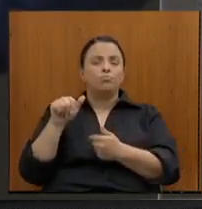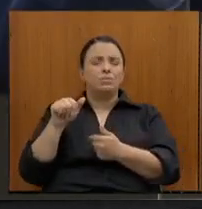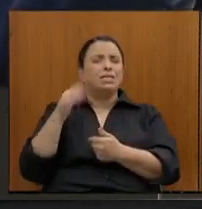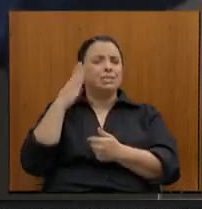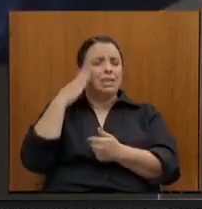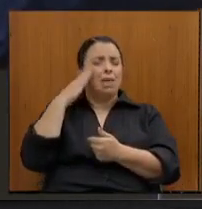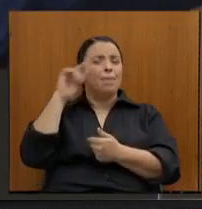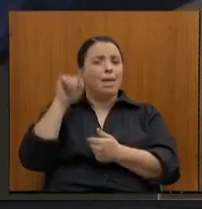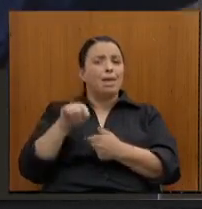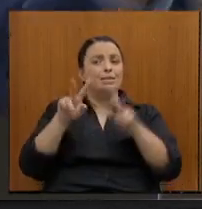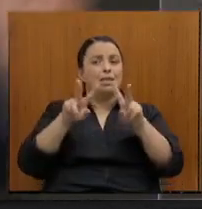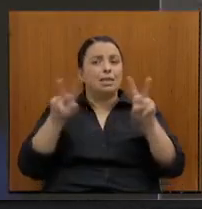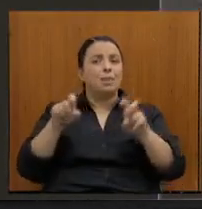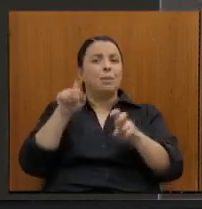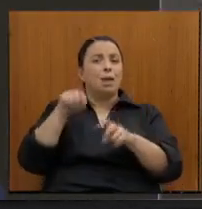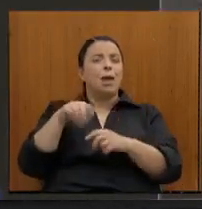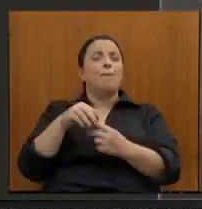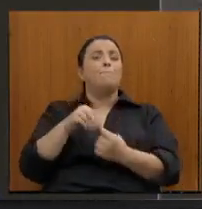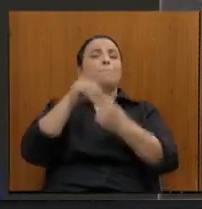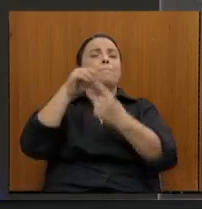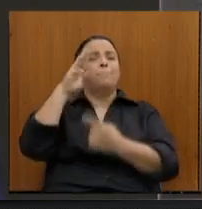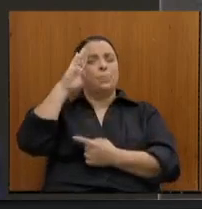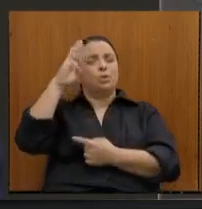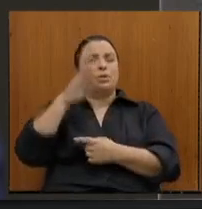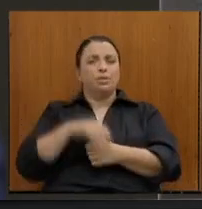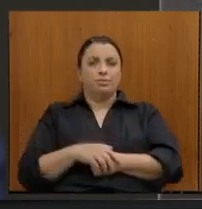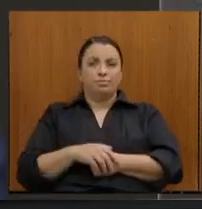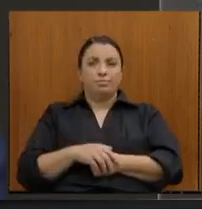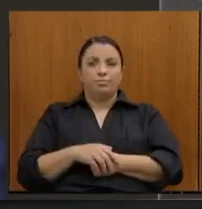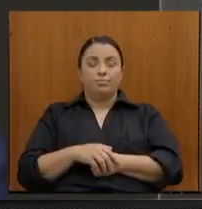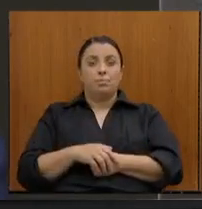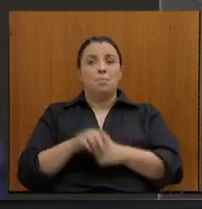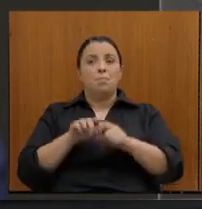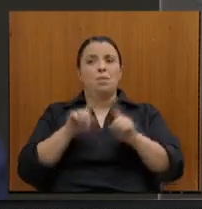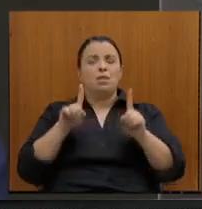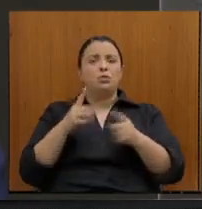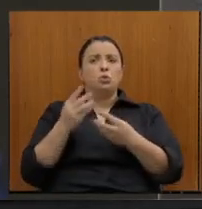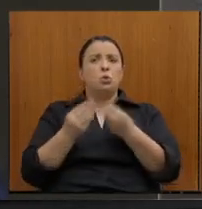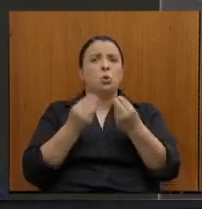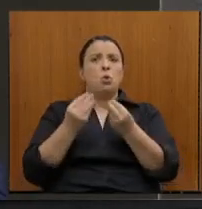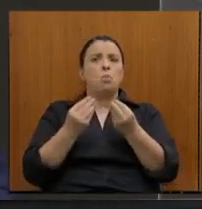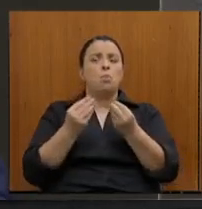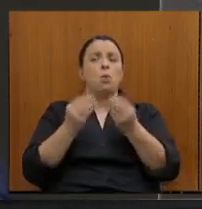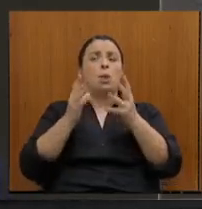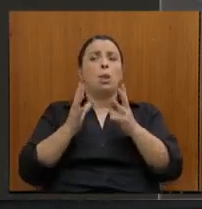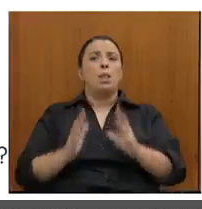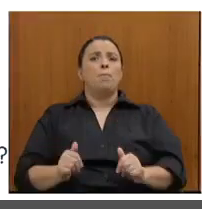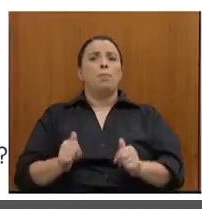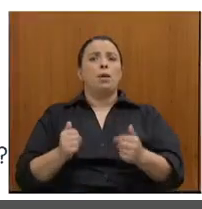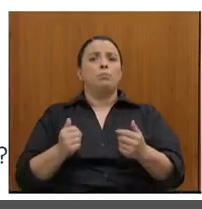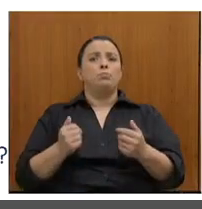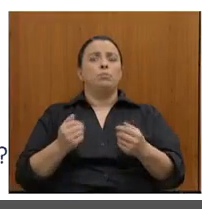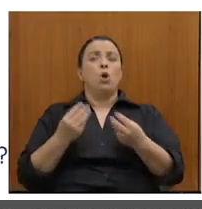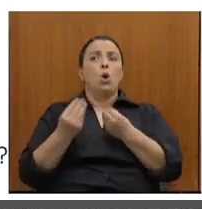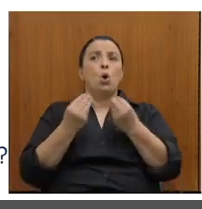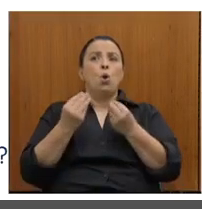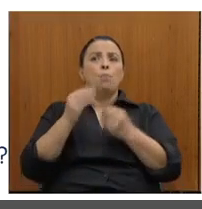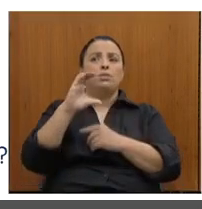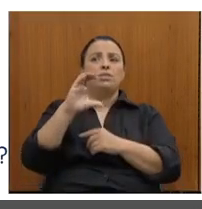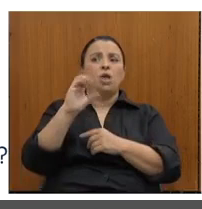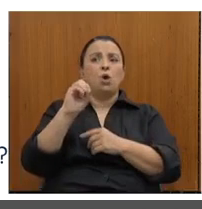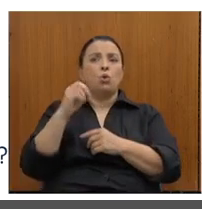Mas como que nós vamos limpar essa essa Matriz o MEC nós vamos reduzir essas